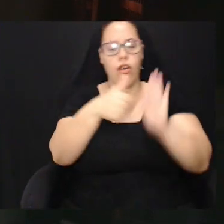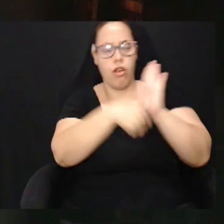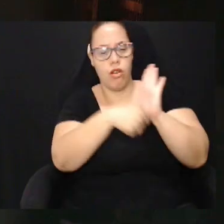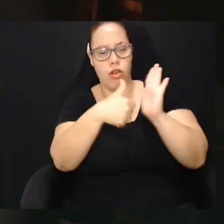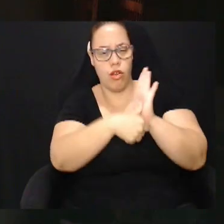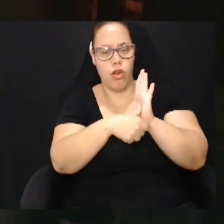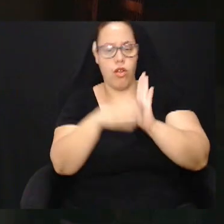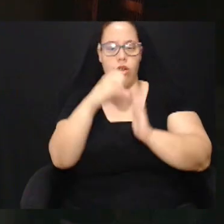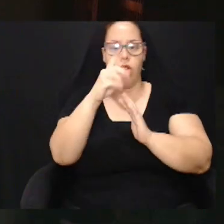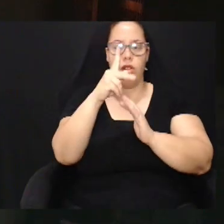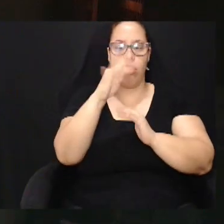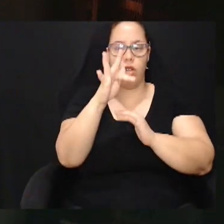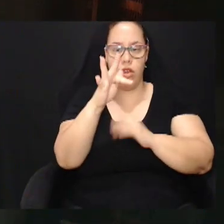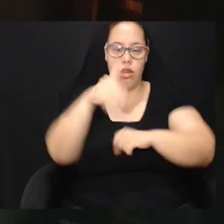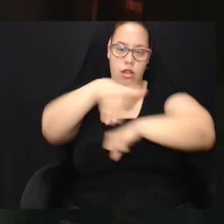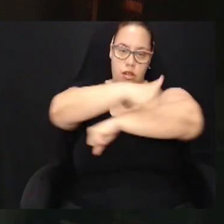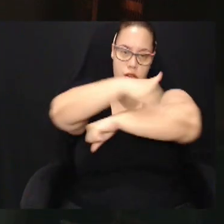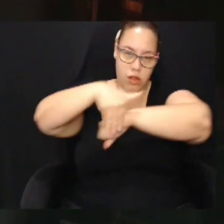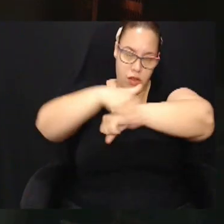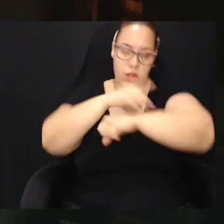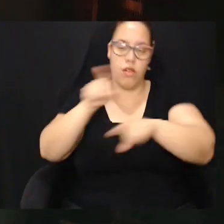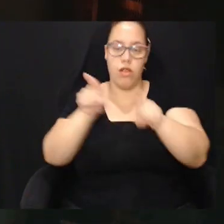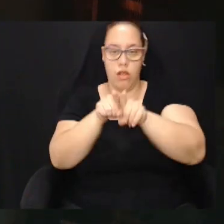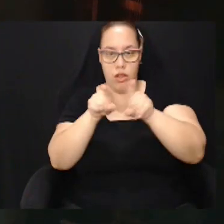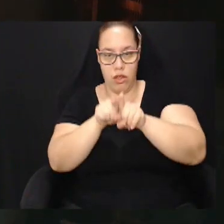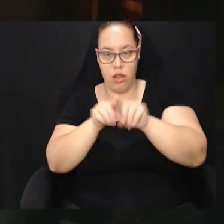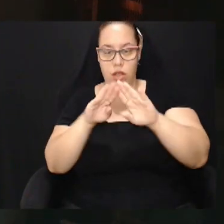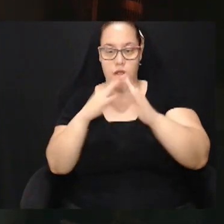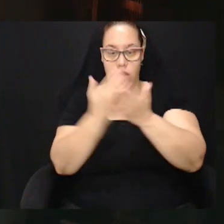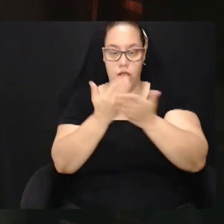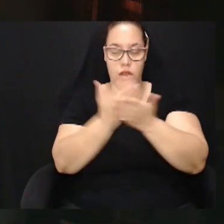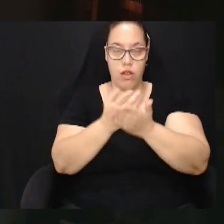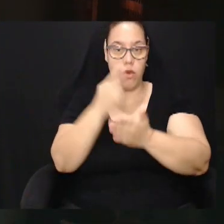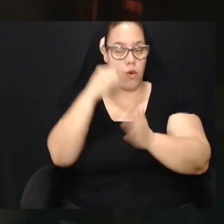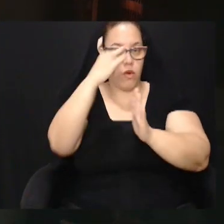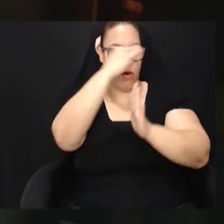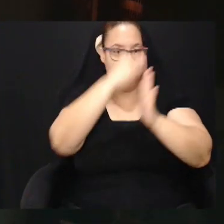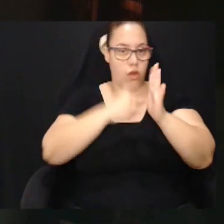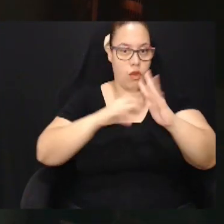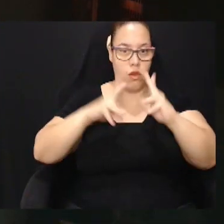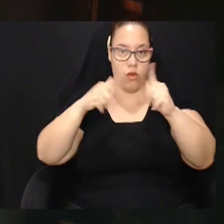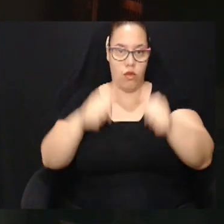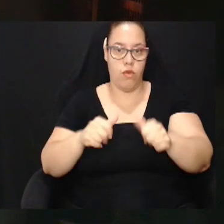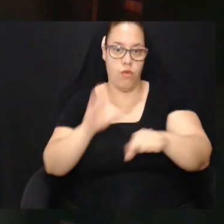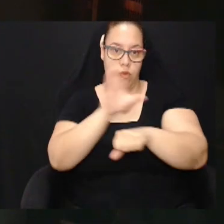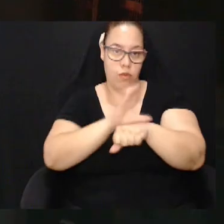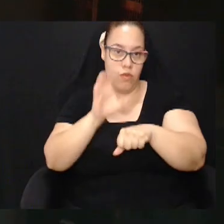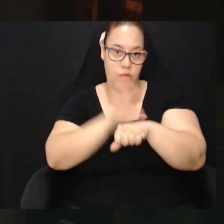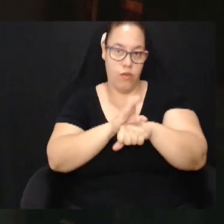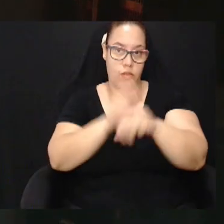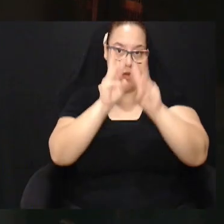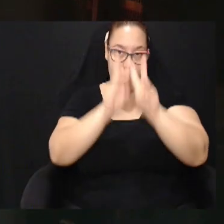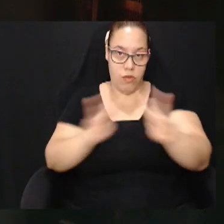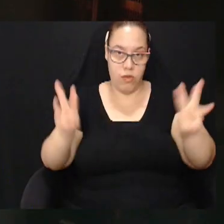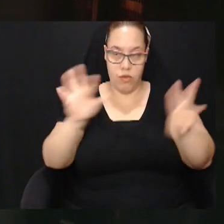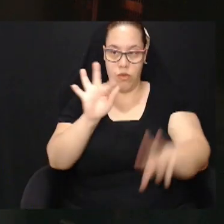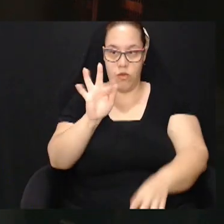de escolaridade. Quer conferir a lista completa de cursos? Então acesse o site